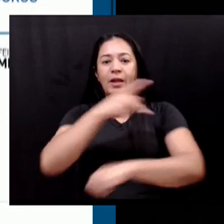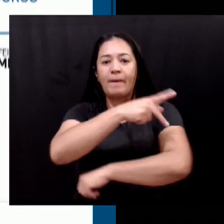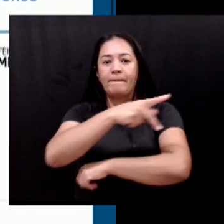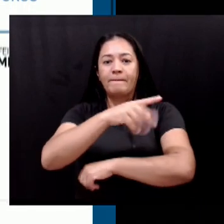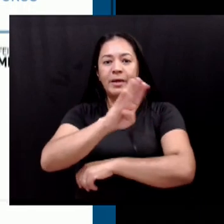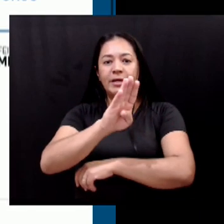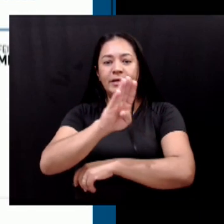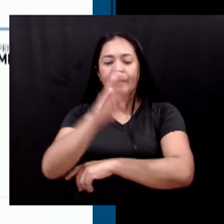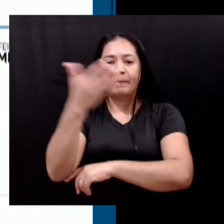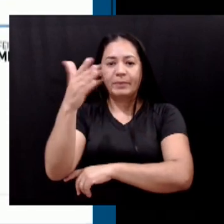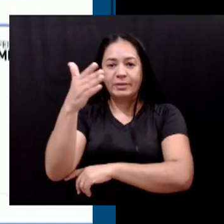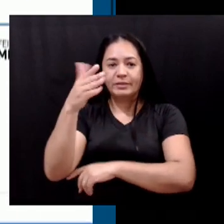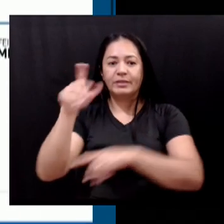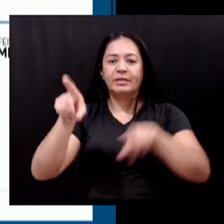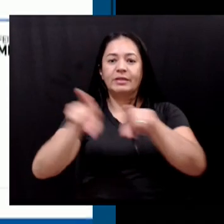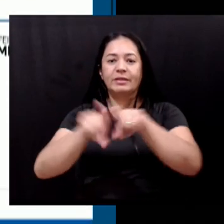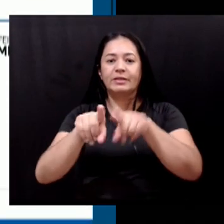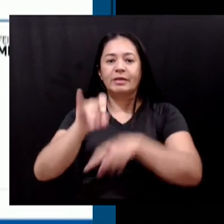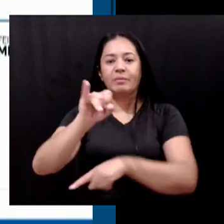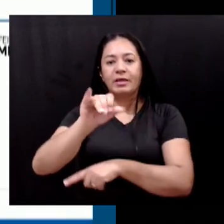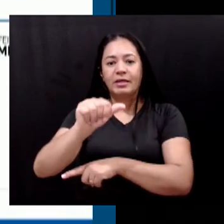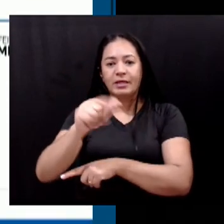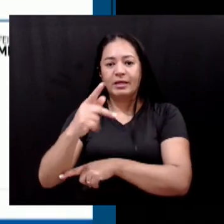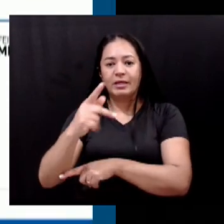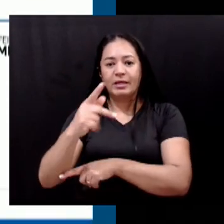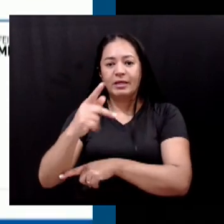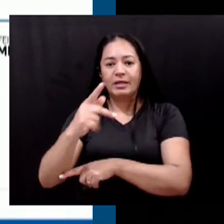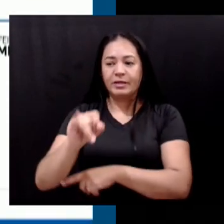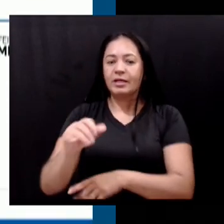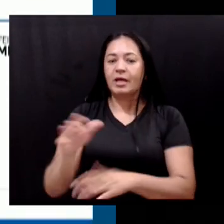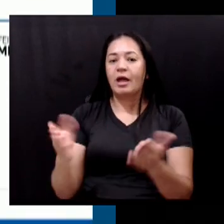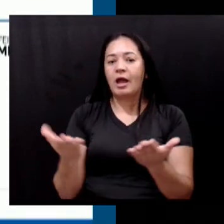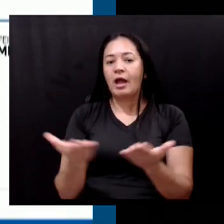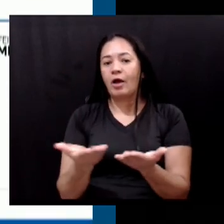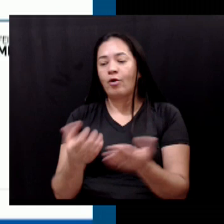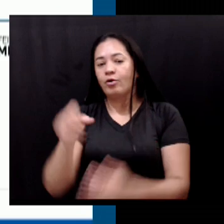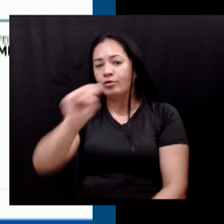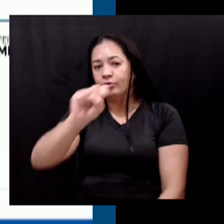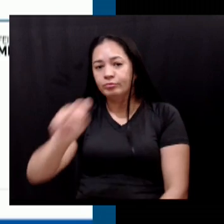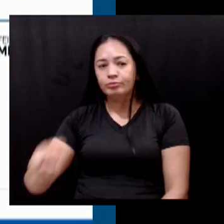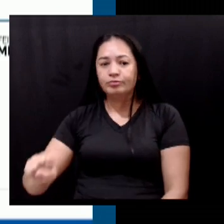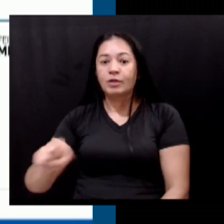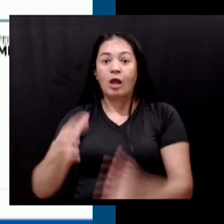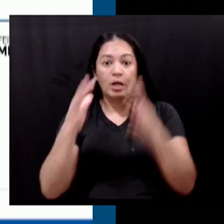Vila Iap. Na região sudoeste de Campinas, atenção você, hein, morador da